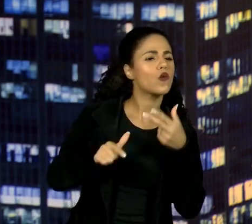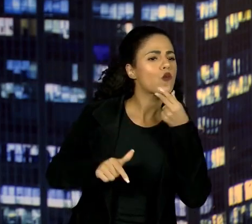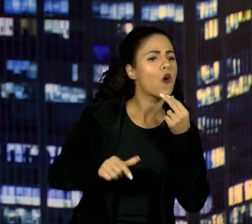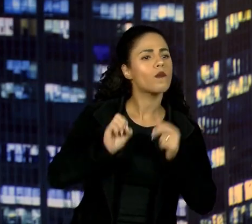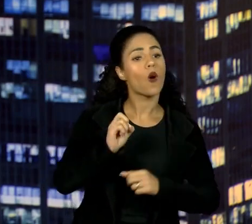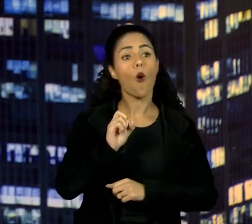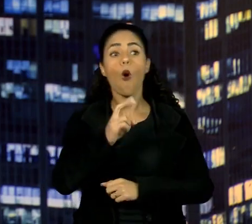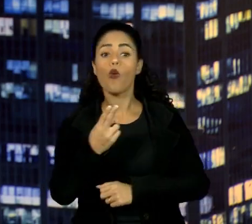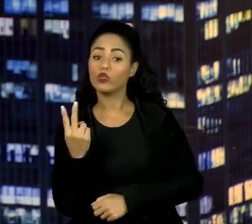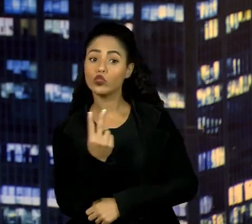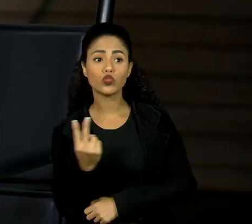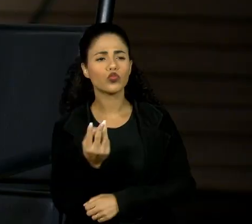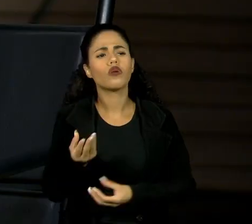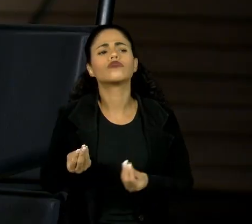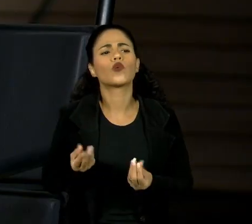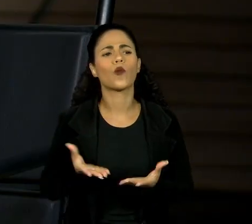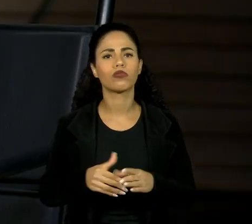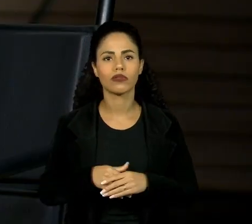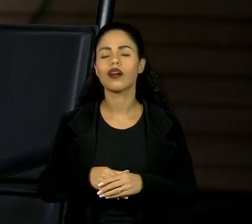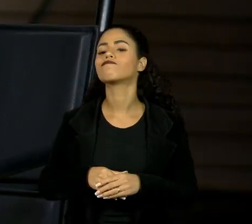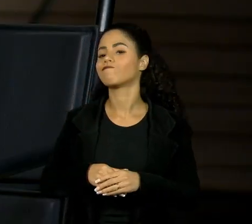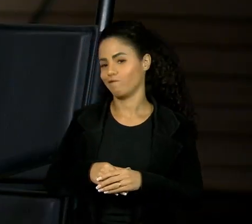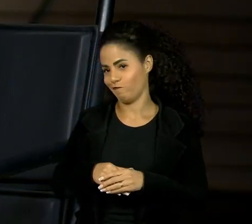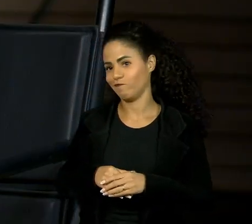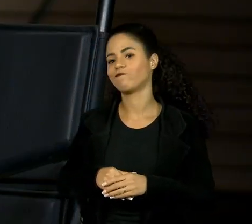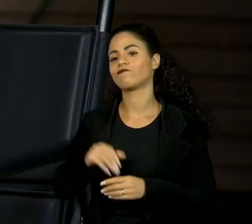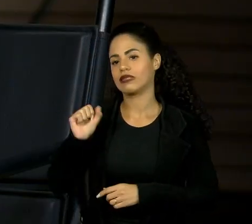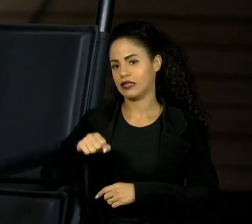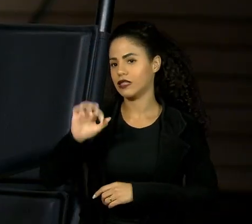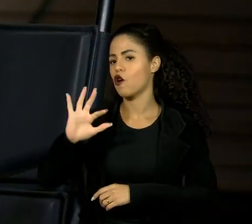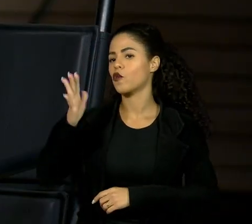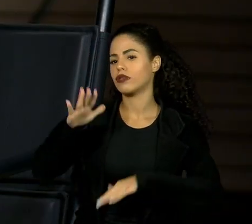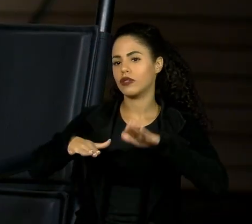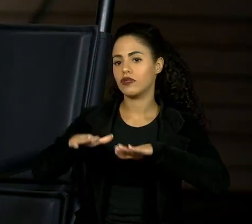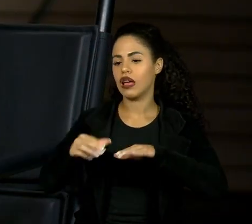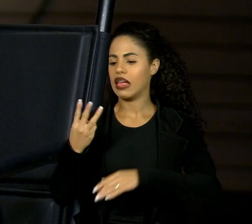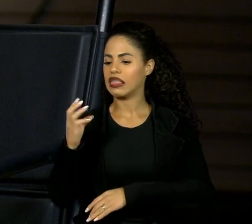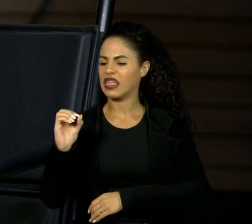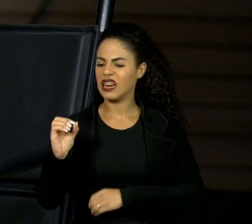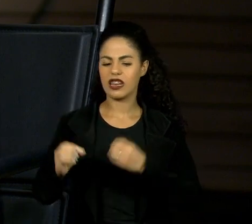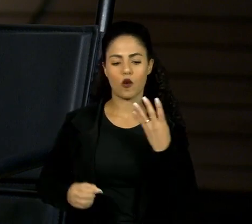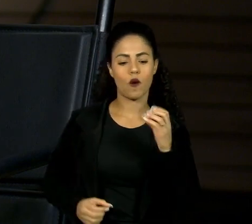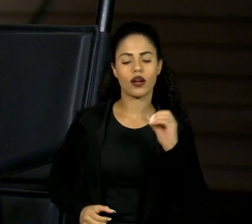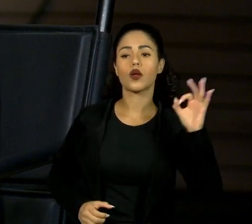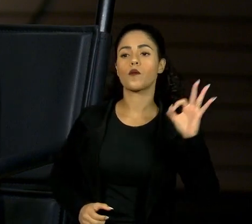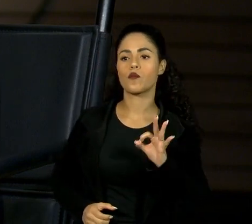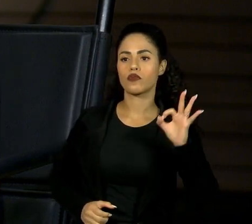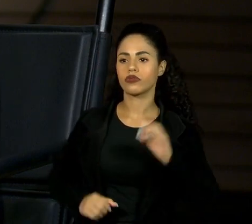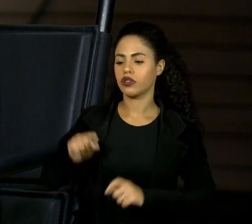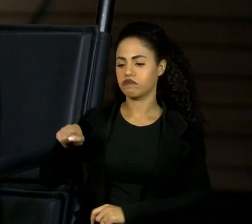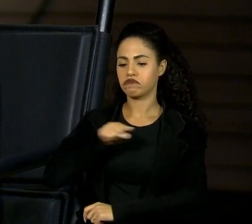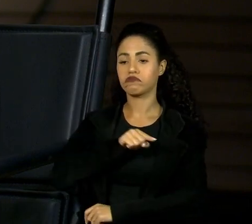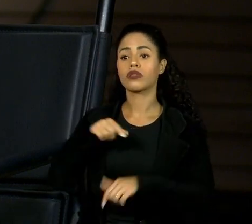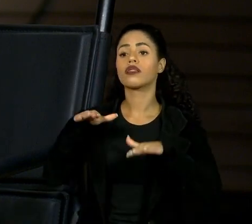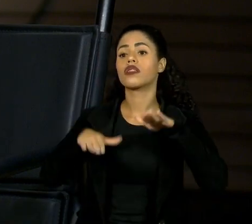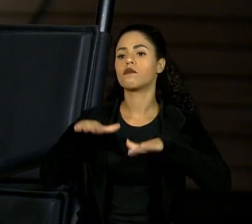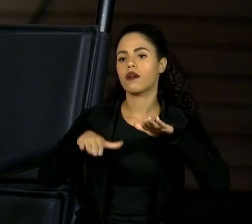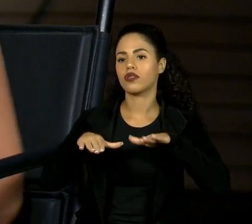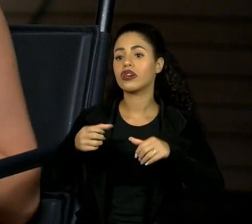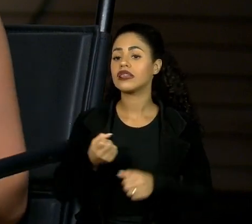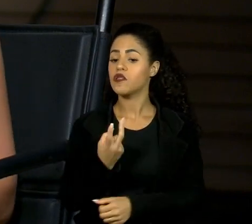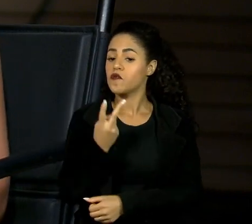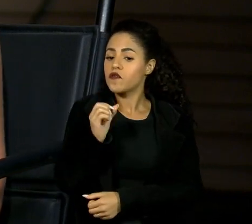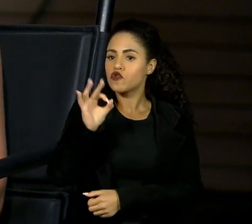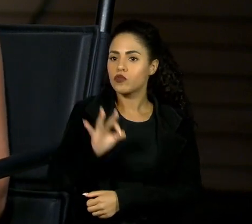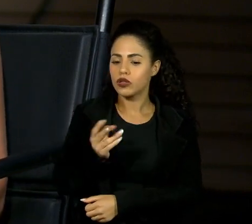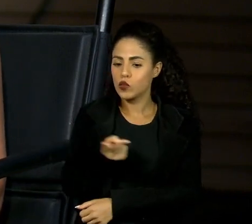nos dois, isso acontece? Sim, super frequente. Mais ou menos uns 30%, 40% para cada um dos dois e uns 20%